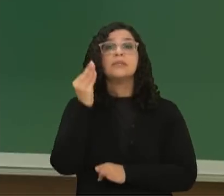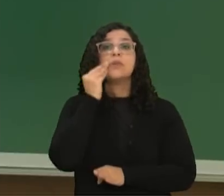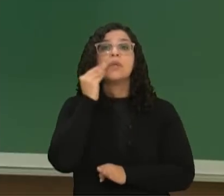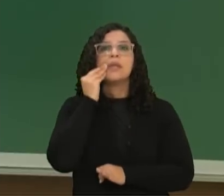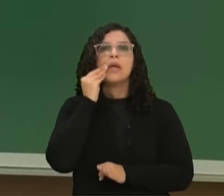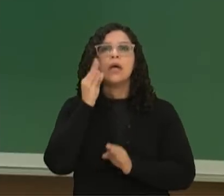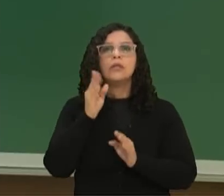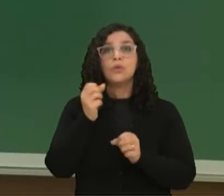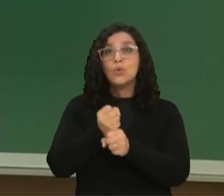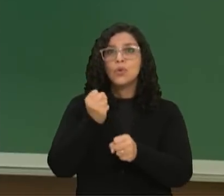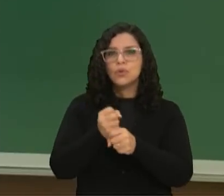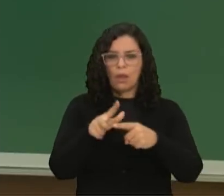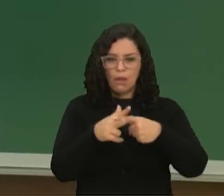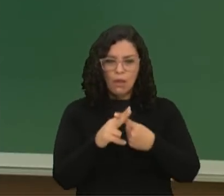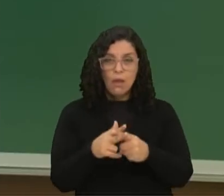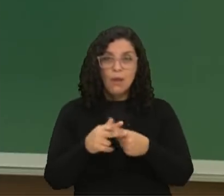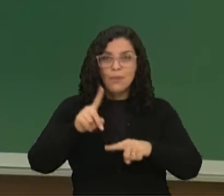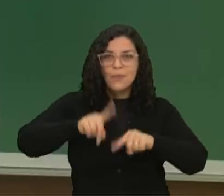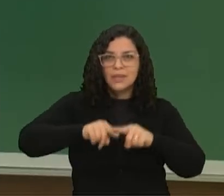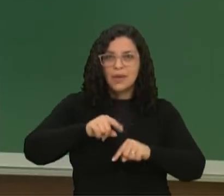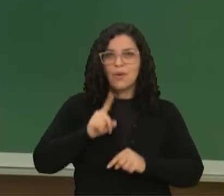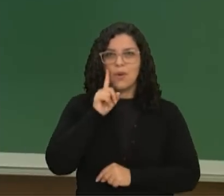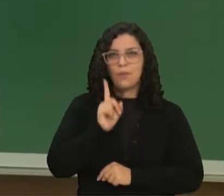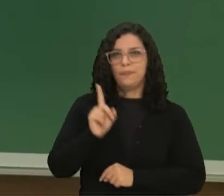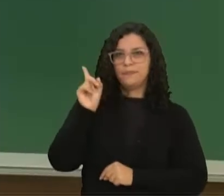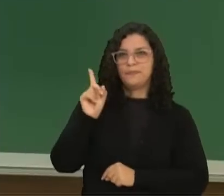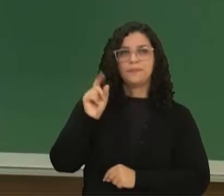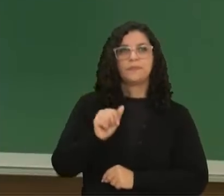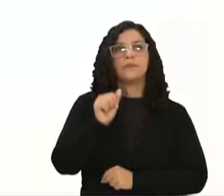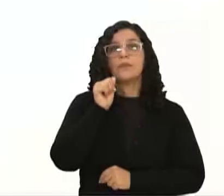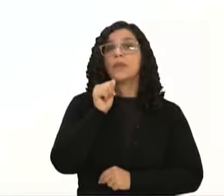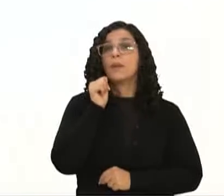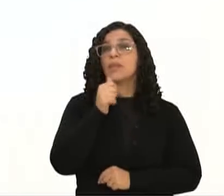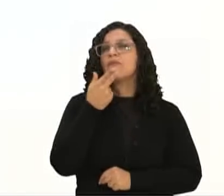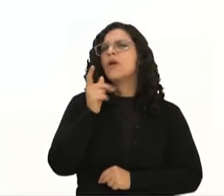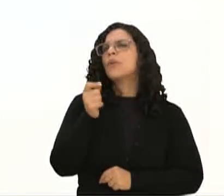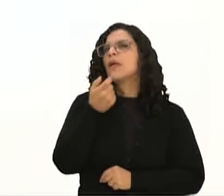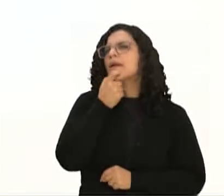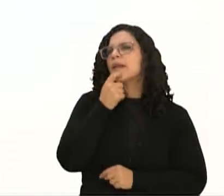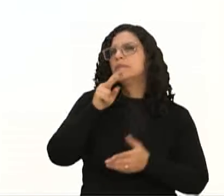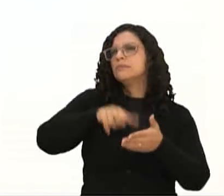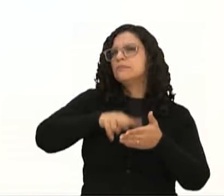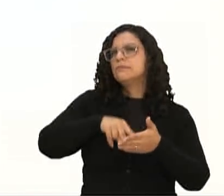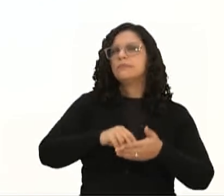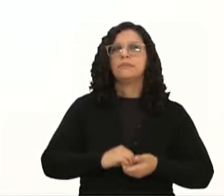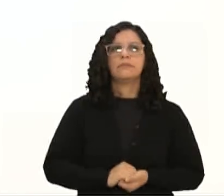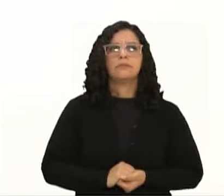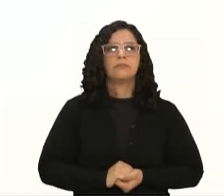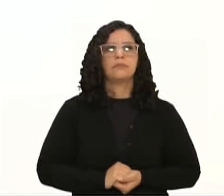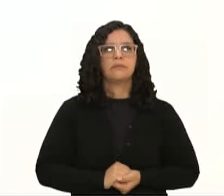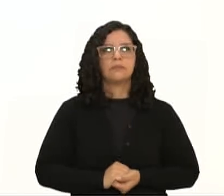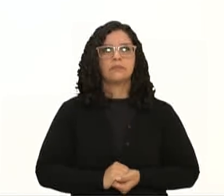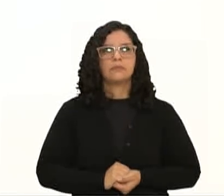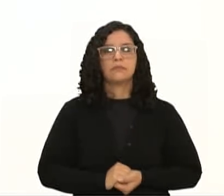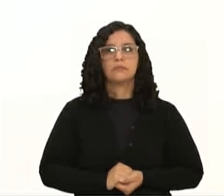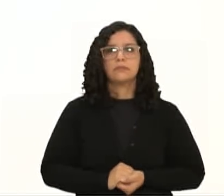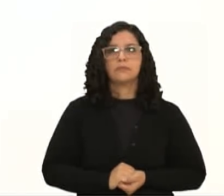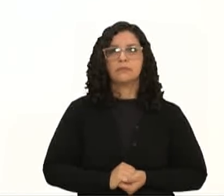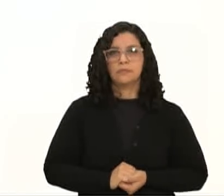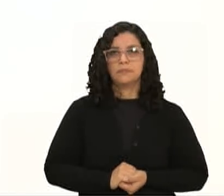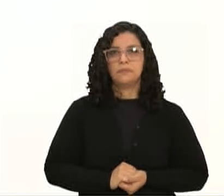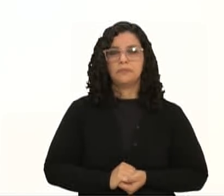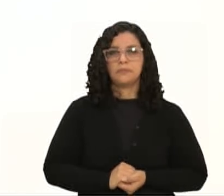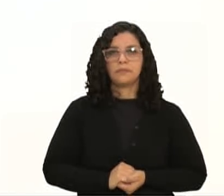tentando montar esse objeto. Aí a menina diz assim, I must be doing this wrong. E o menino diz,